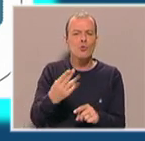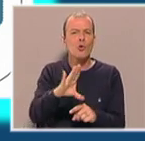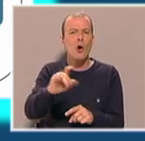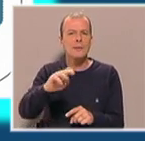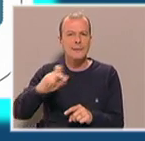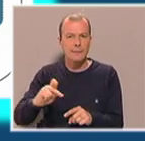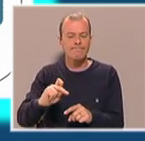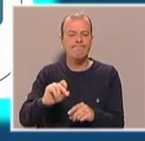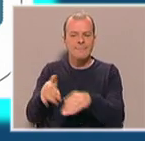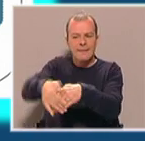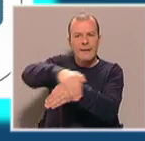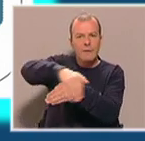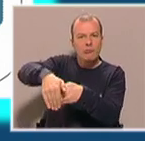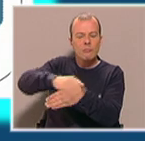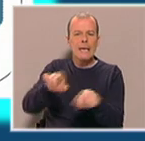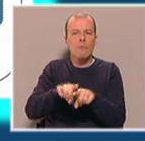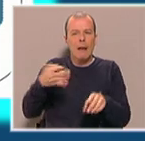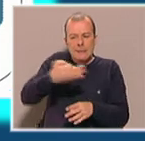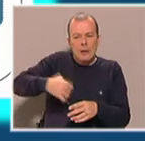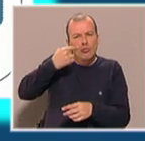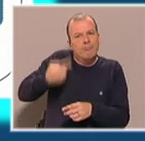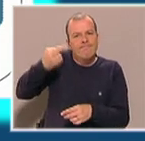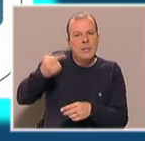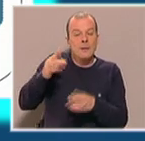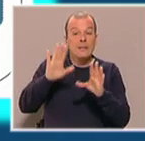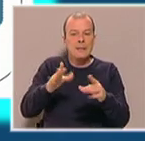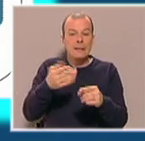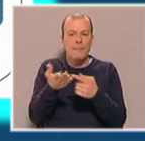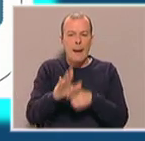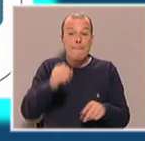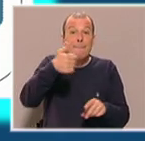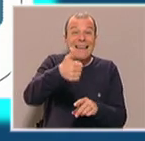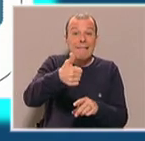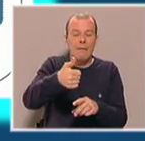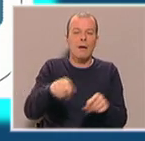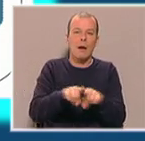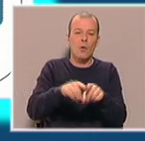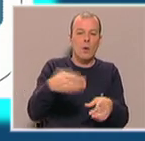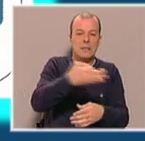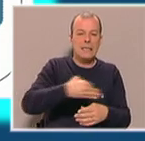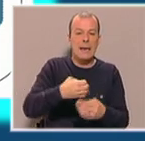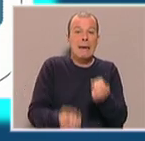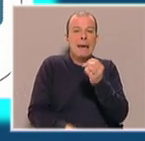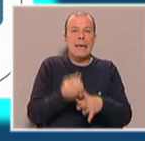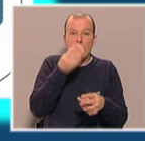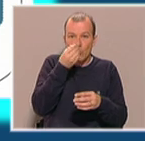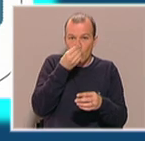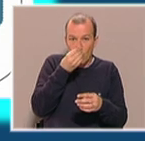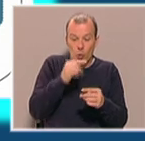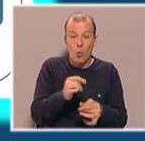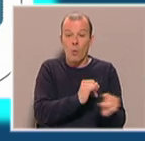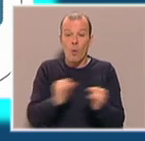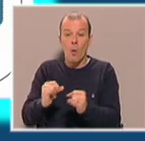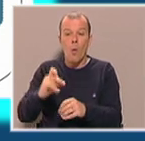revestimento, portanto são umas células que são especializadas. Se vocês virem ali, o B representam as células produtoras de muco e o A são